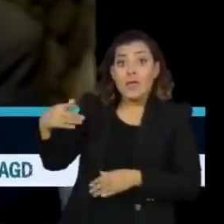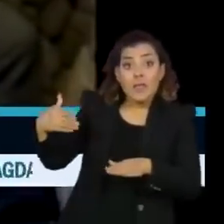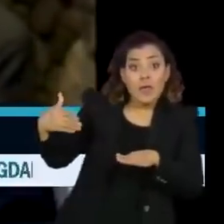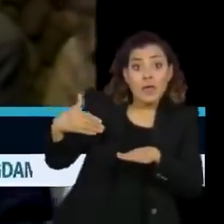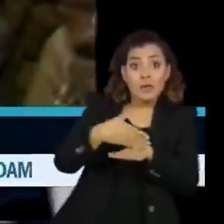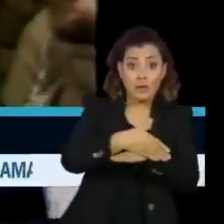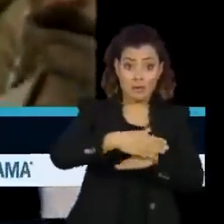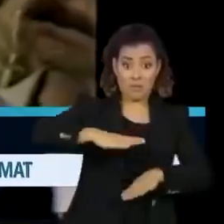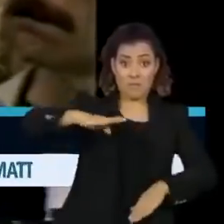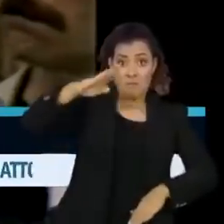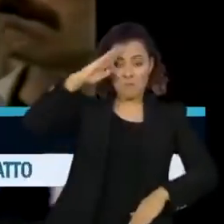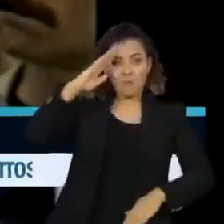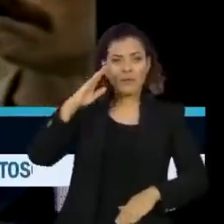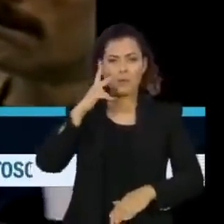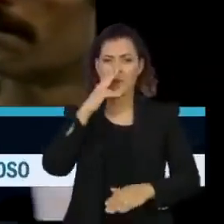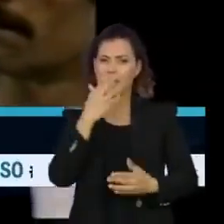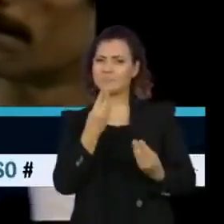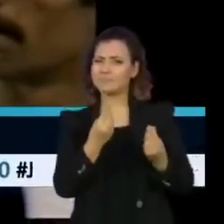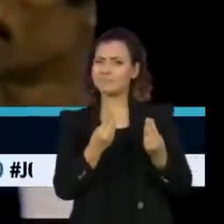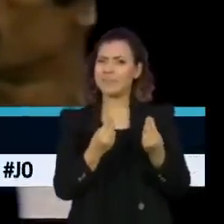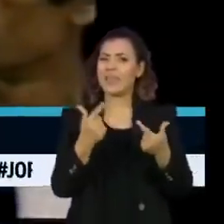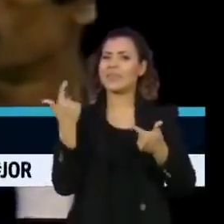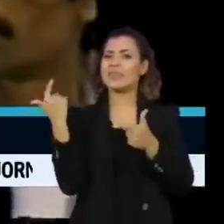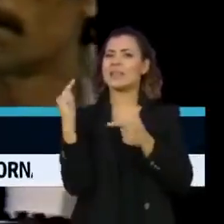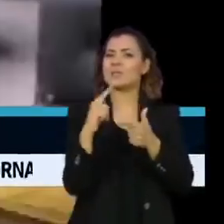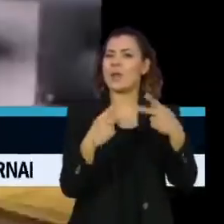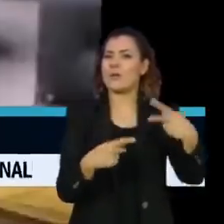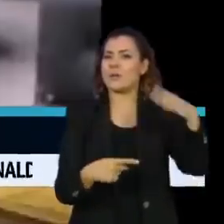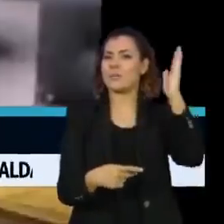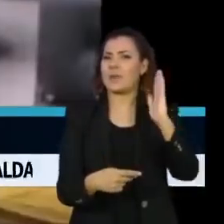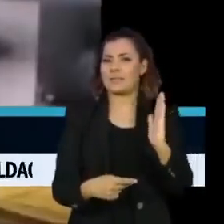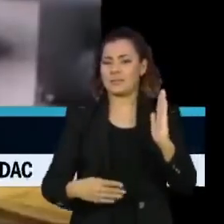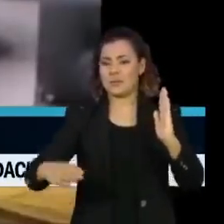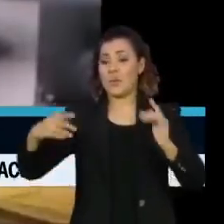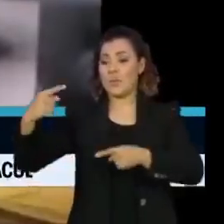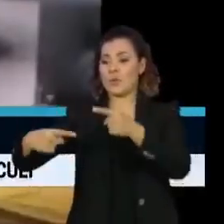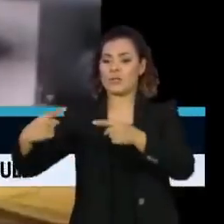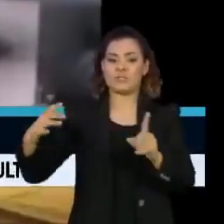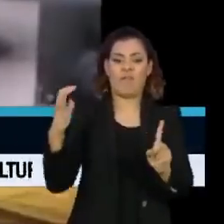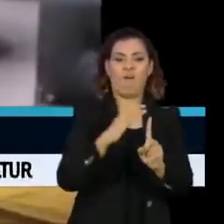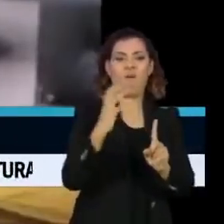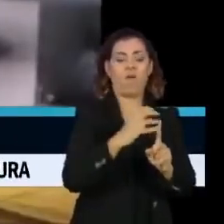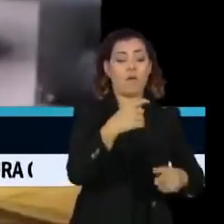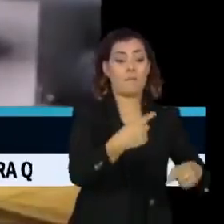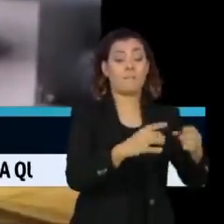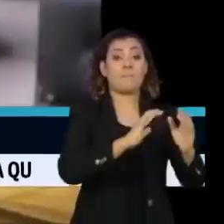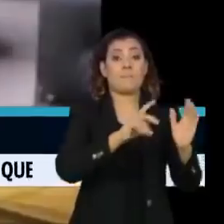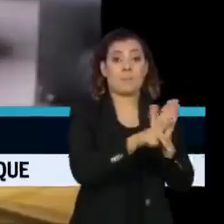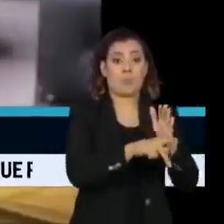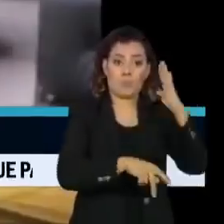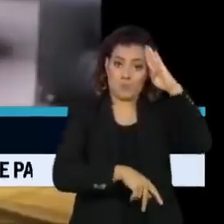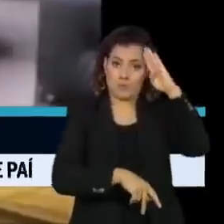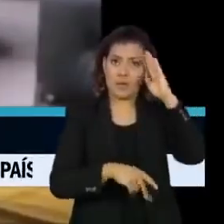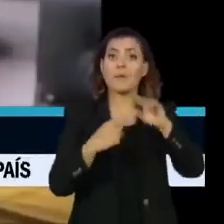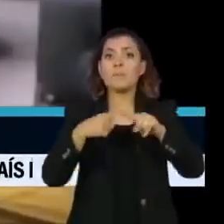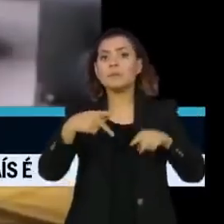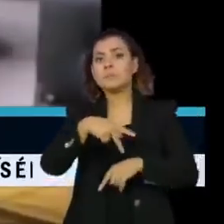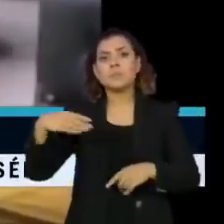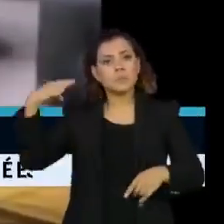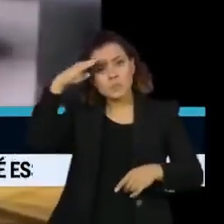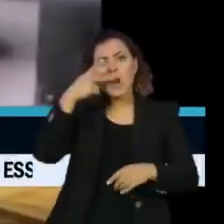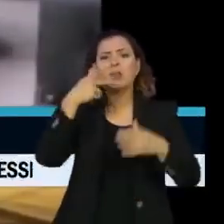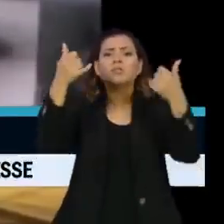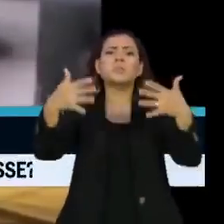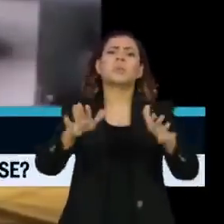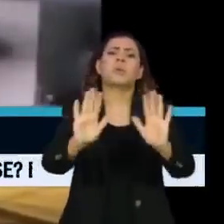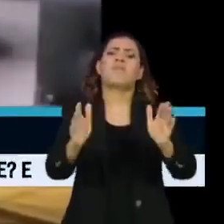Exército havia sido algo mais ou menos tradicional no Brasil. Na época, o ex-presidente previu que isso iria acabar e se